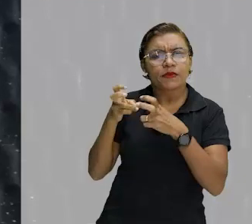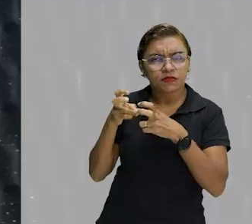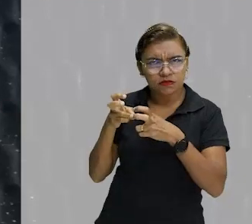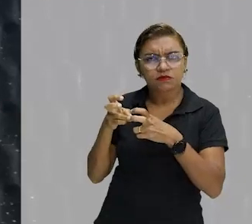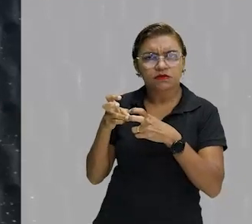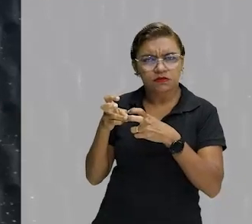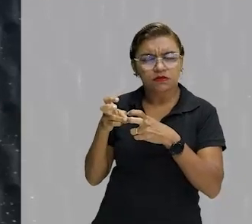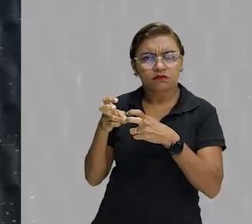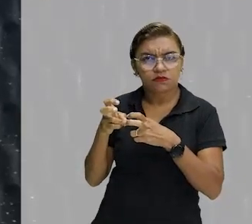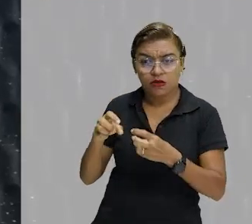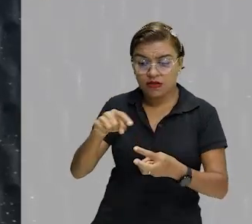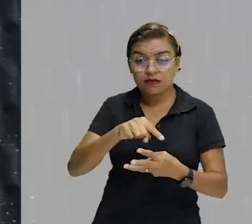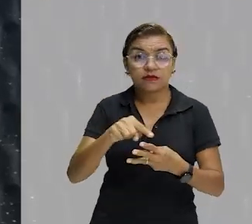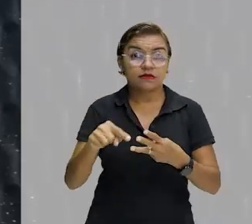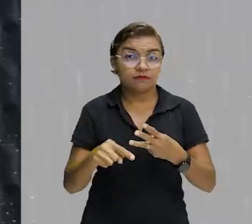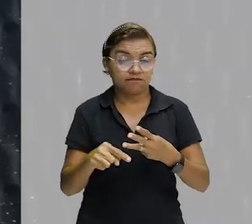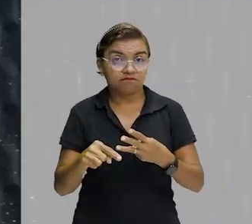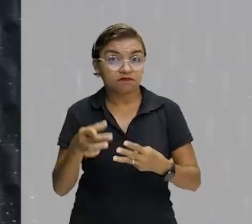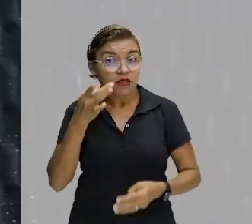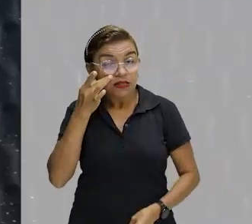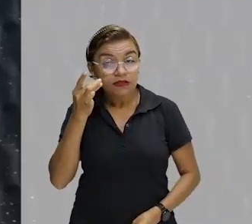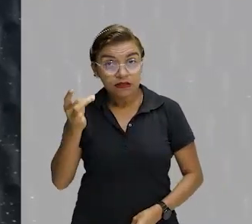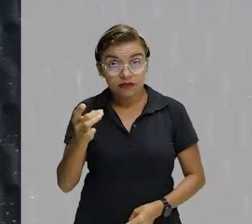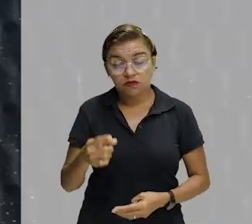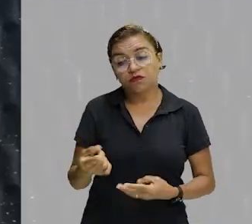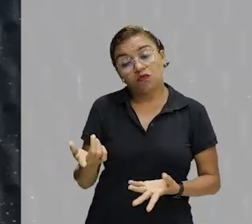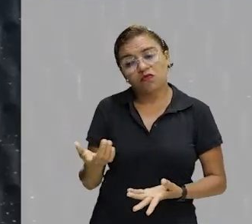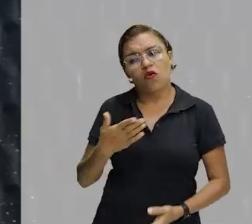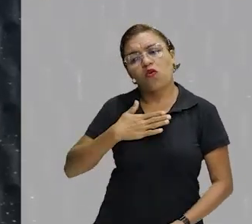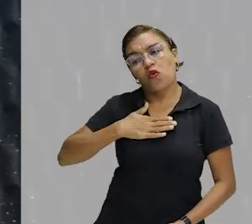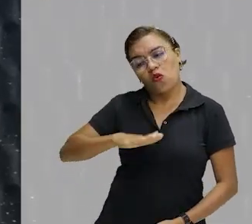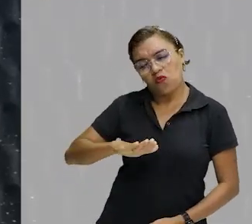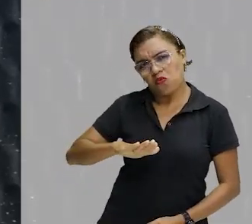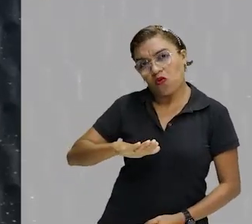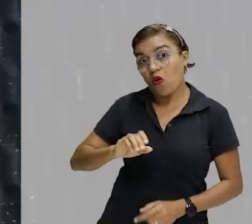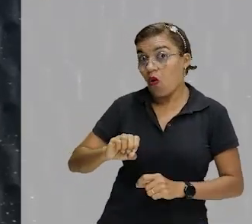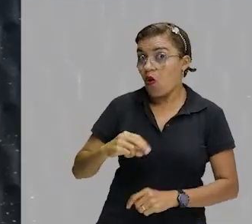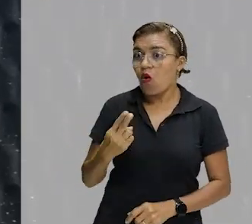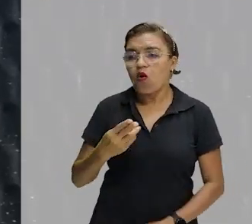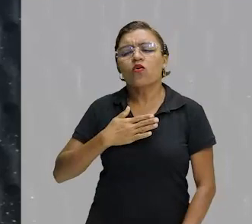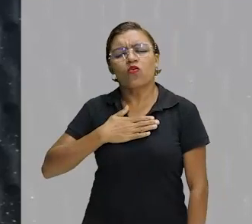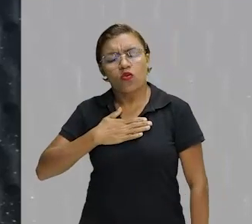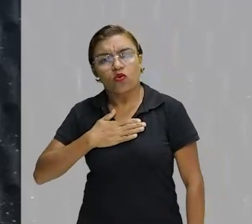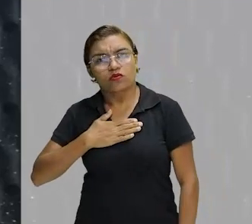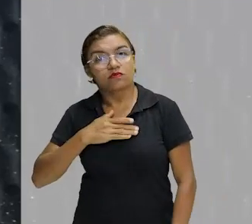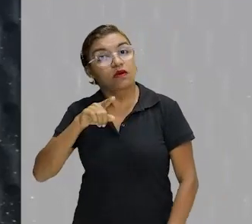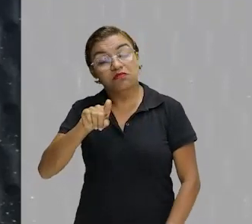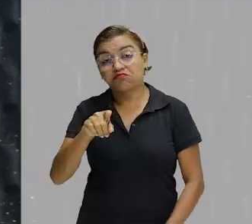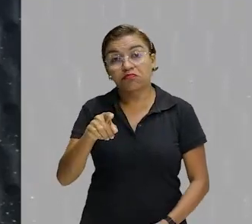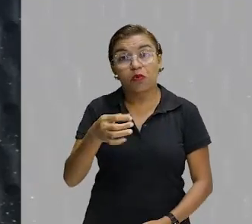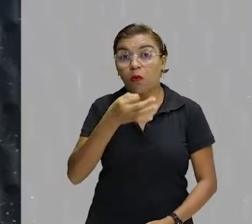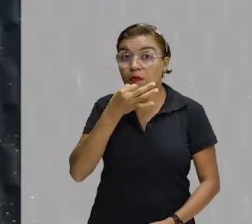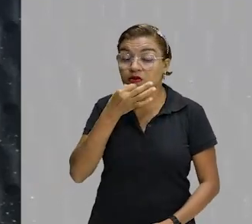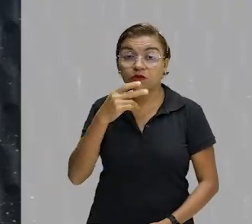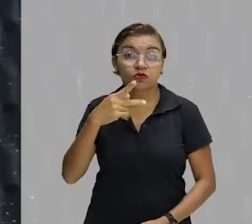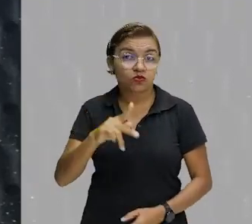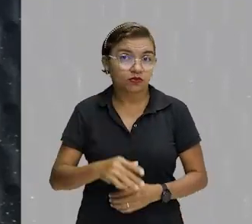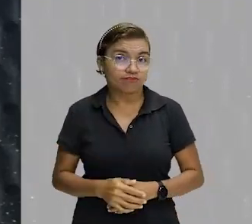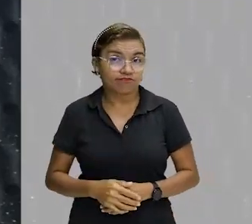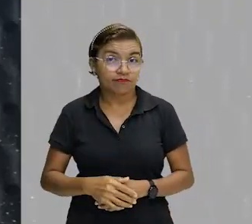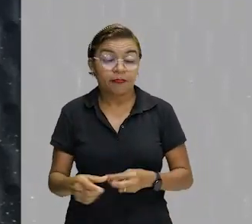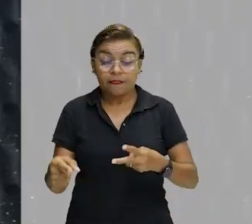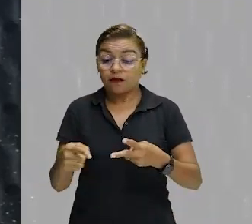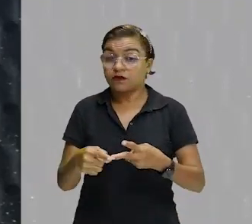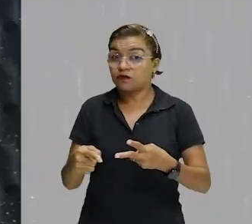Então, três coisas a se atentar. Uma, eu gosto ou não gosto. Isso é um valor pessoal. Você tem direito a fazer isso. Duas, eu não